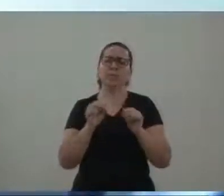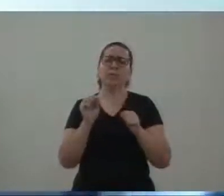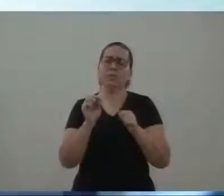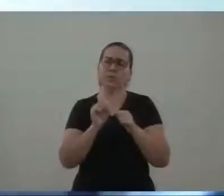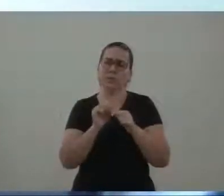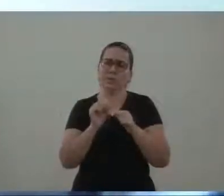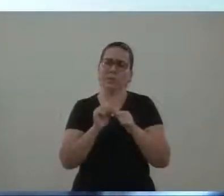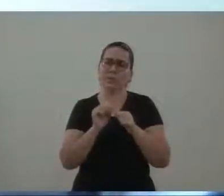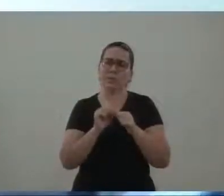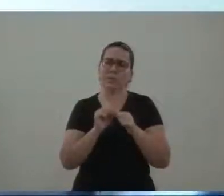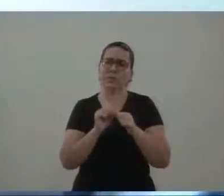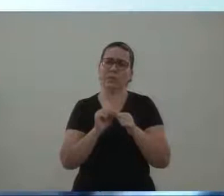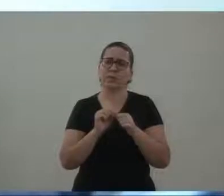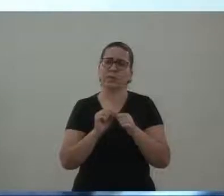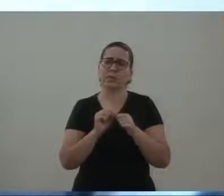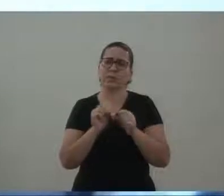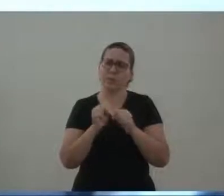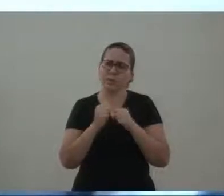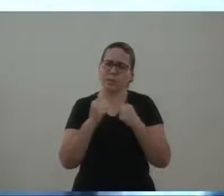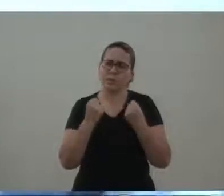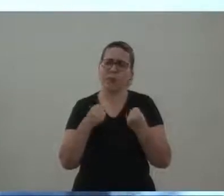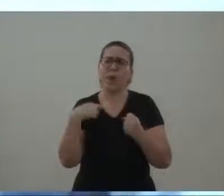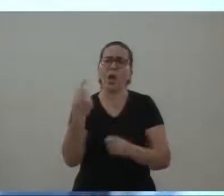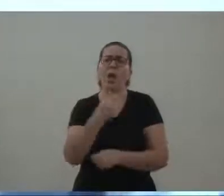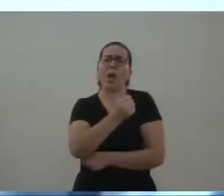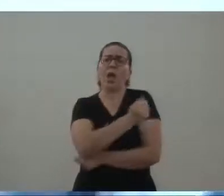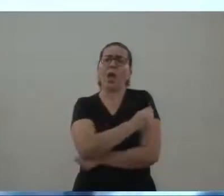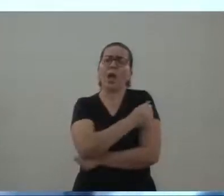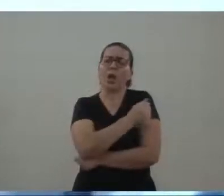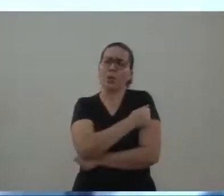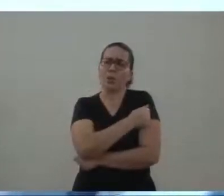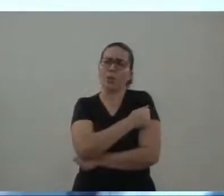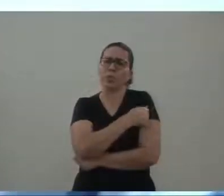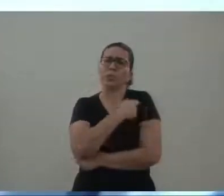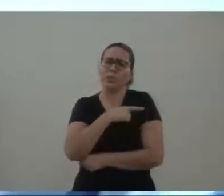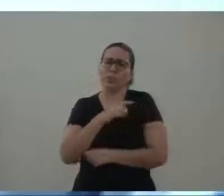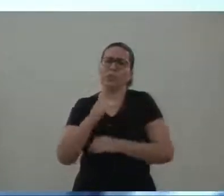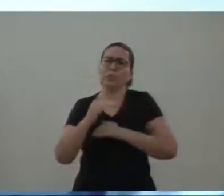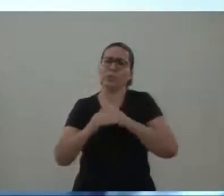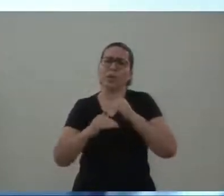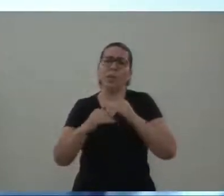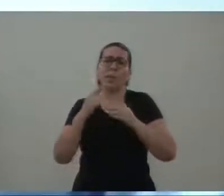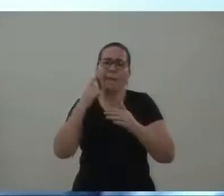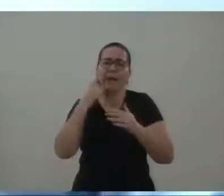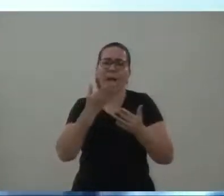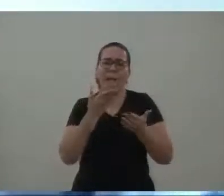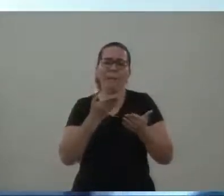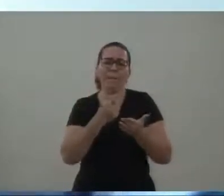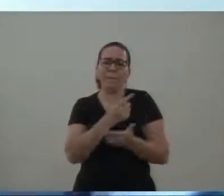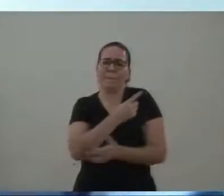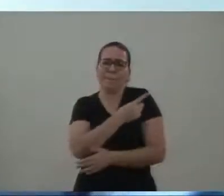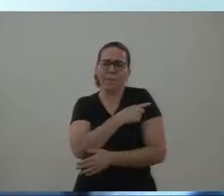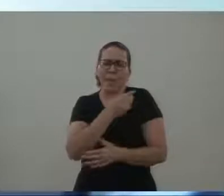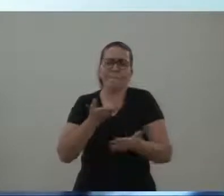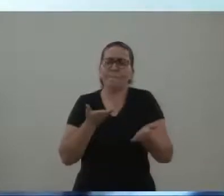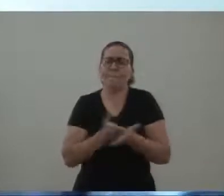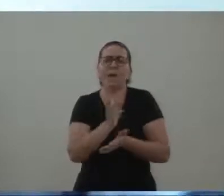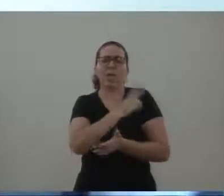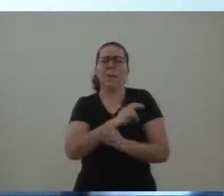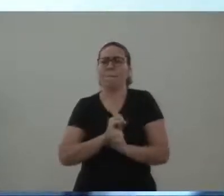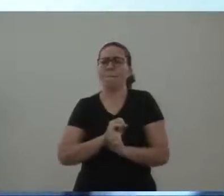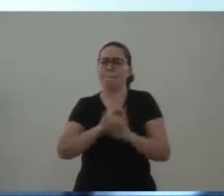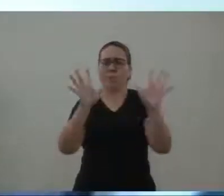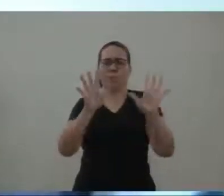vai ter mesmo, mas tem um mínimo de perda. Porque os alunos, tá bom, vai ter uma progressão automática, os que são no primeiro vão todos para o segundo ano.